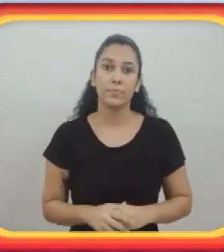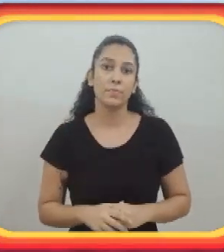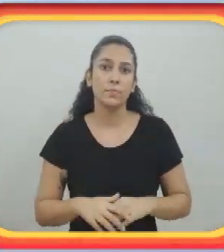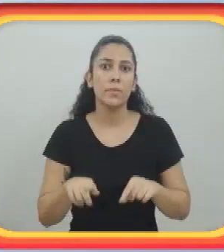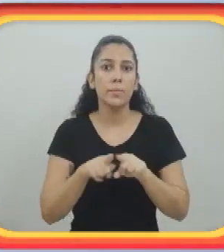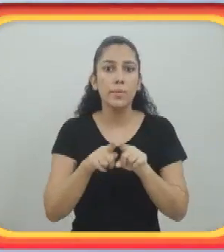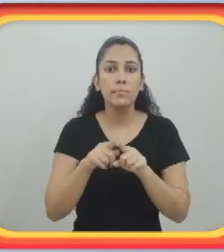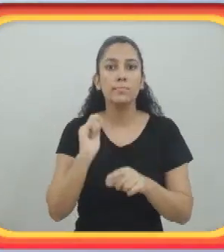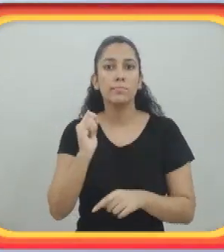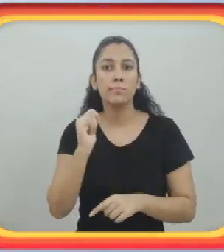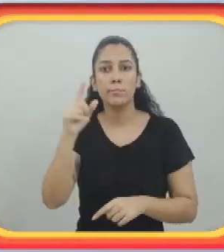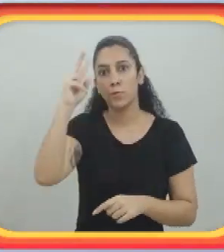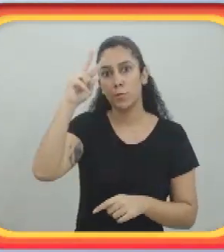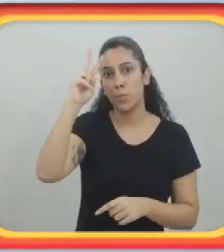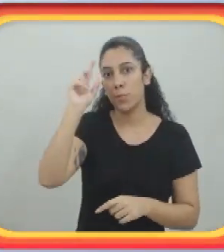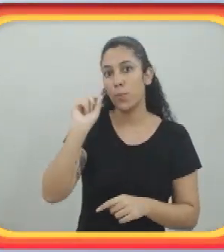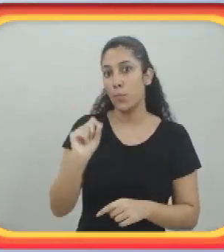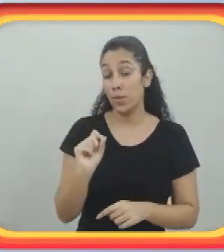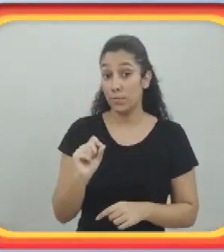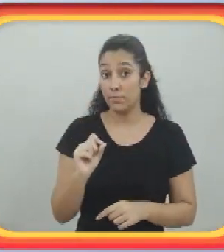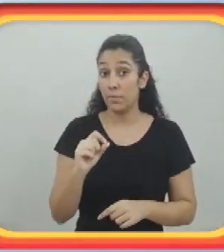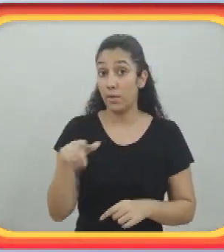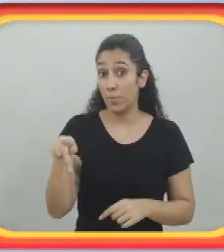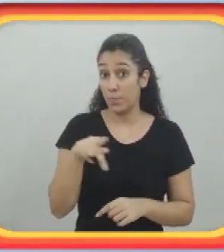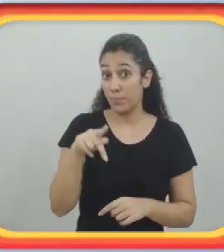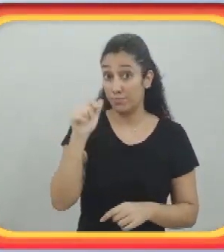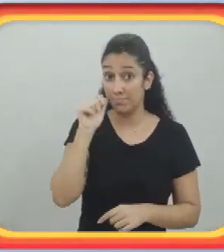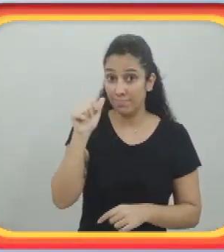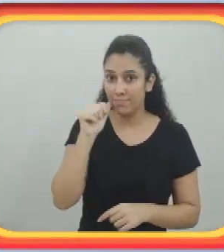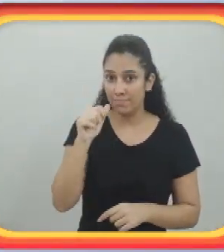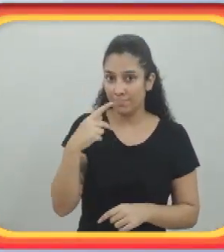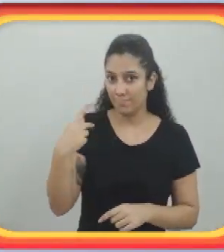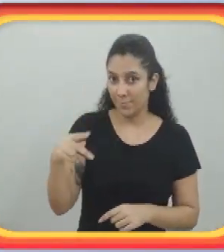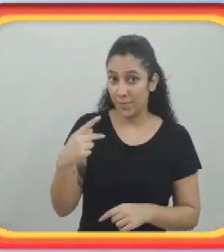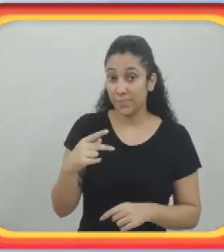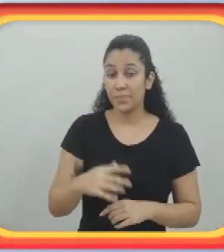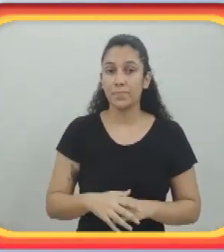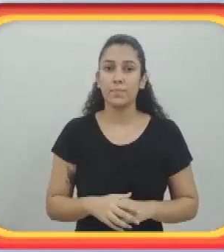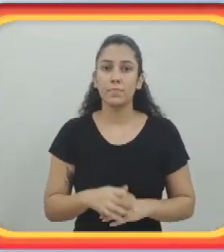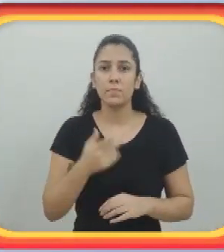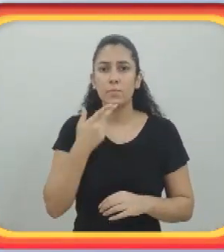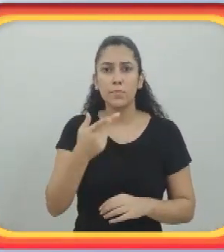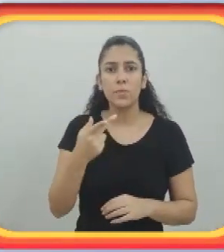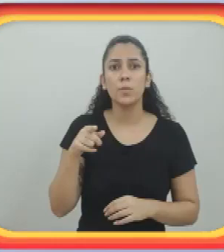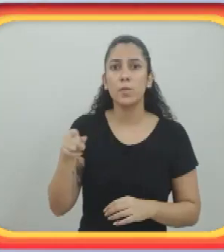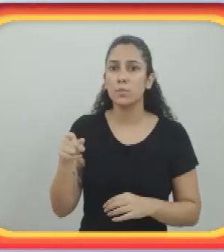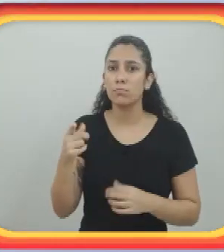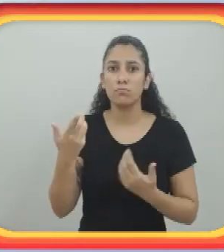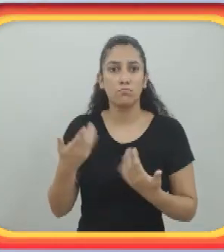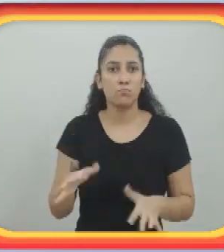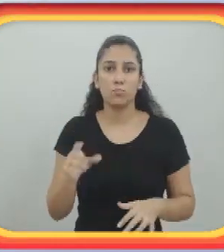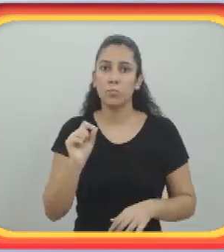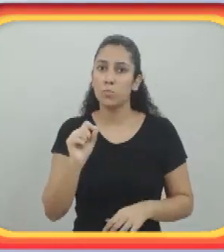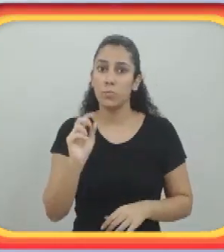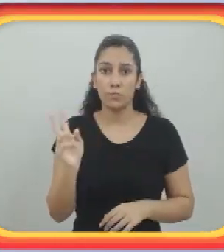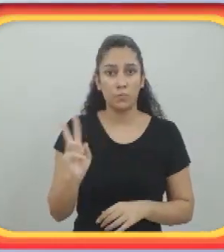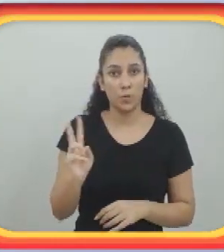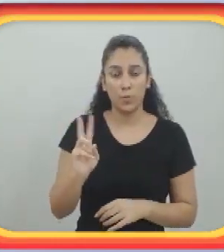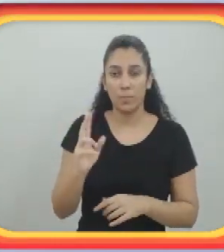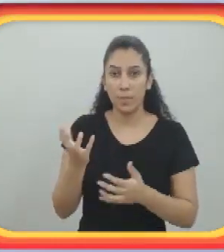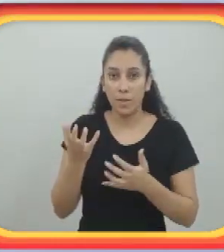bom. No ensino médio, ele já entrou com o foco do direito. E aí ele conversou